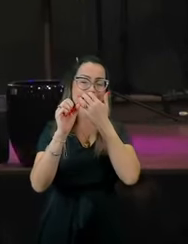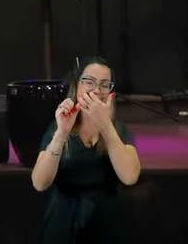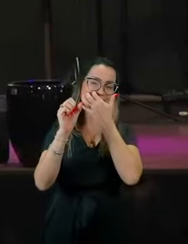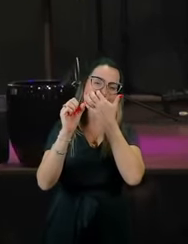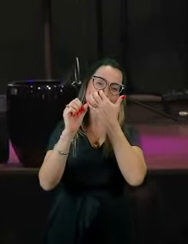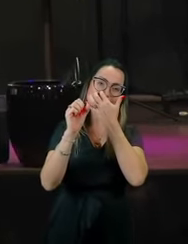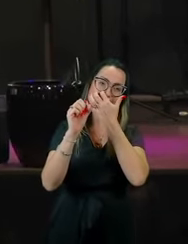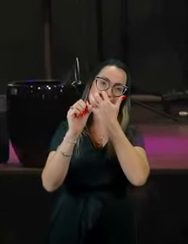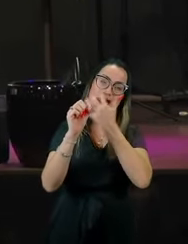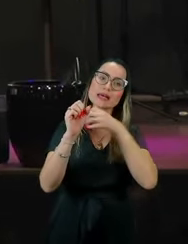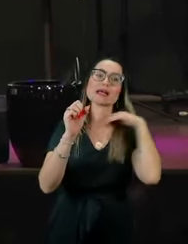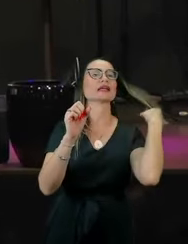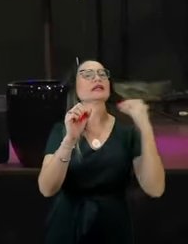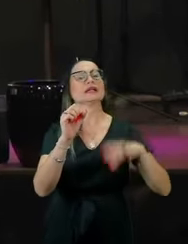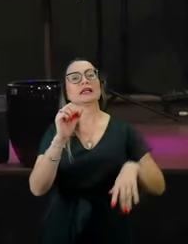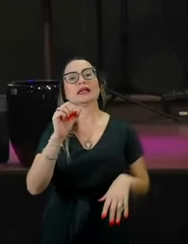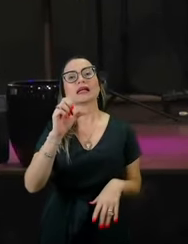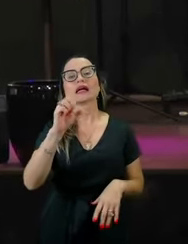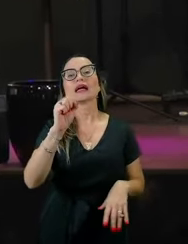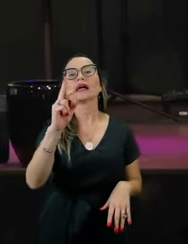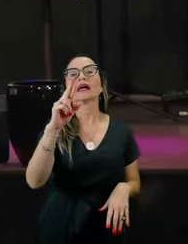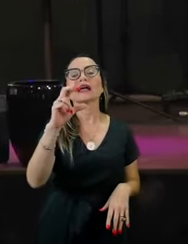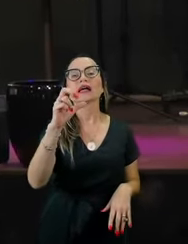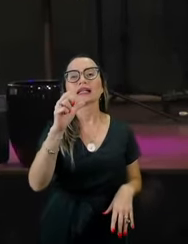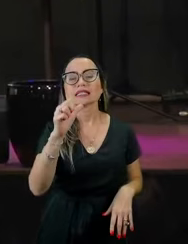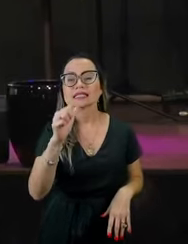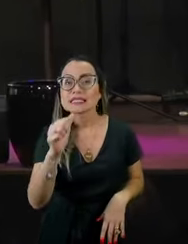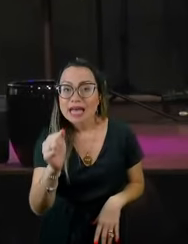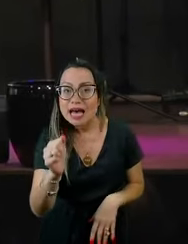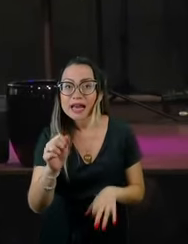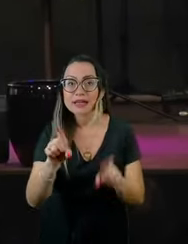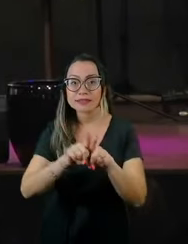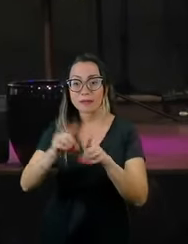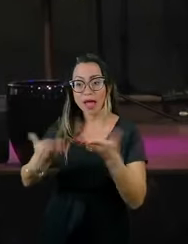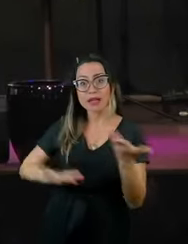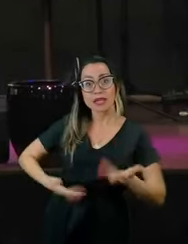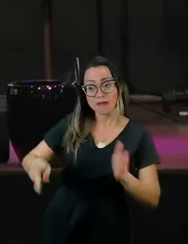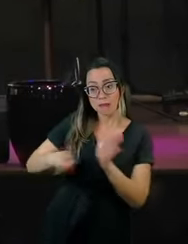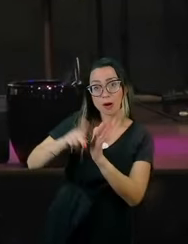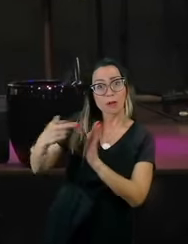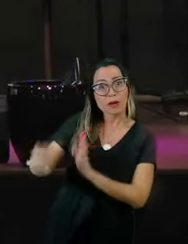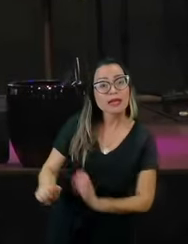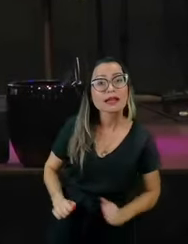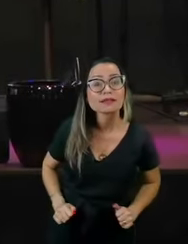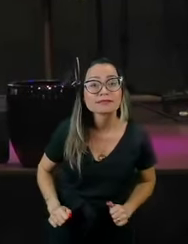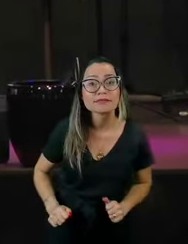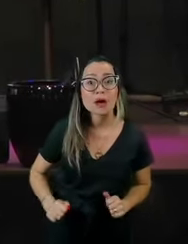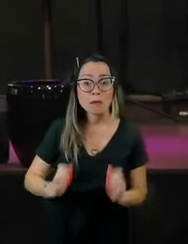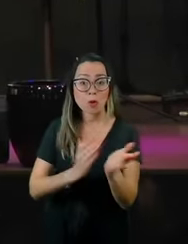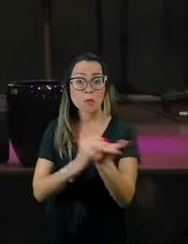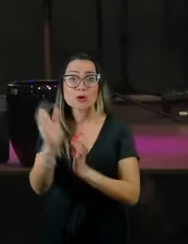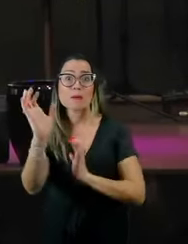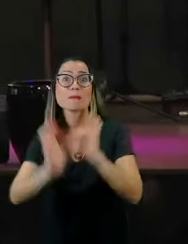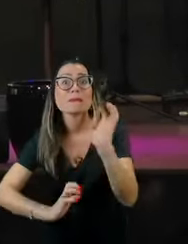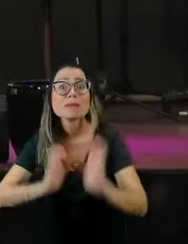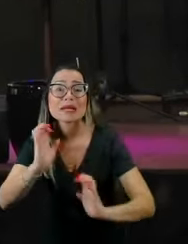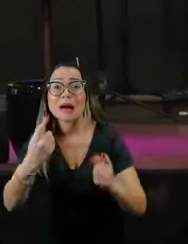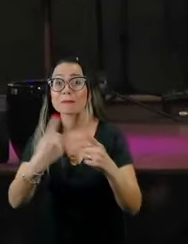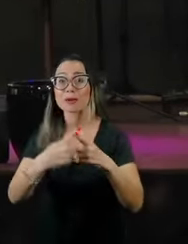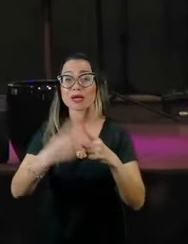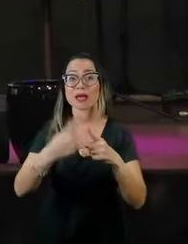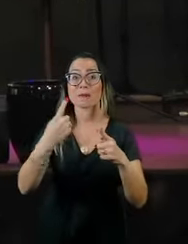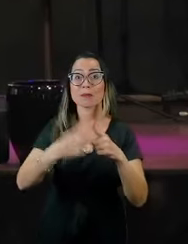a gente vê. A descendência de Ismael brigando por um lugar. Porque eles têm uma palavra. A gente vê Ana e Penina,